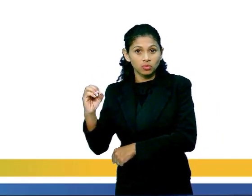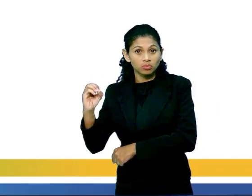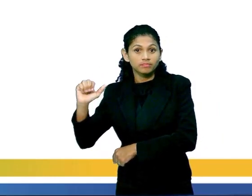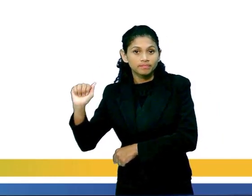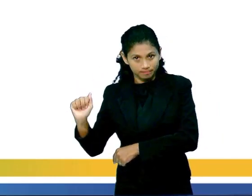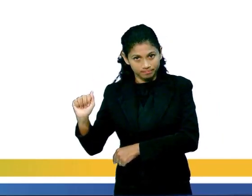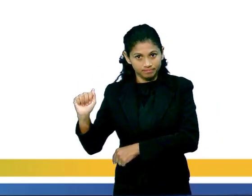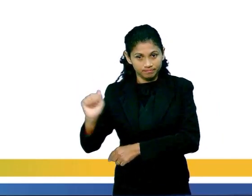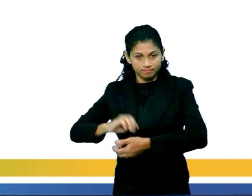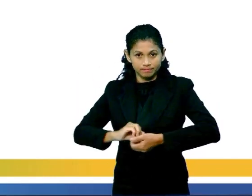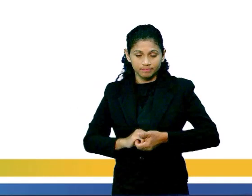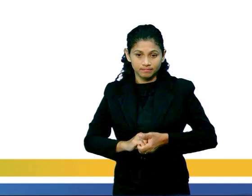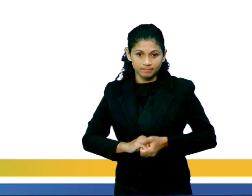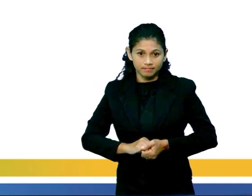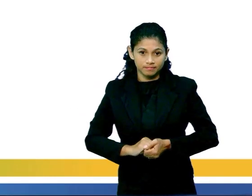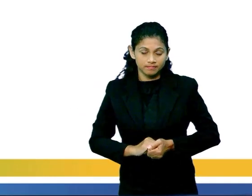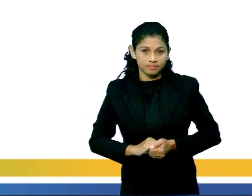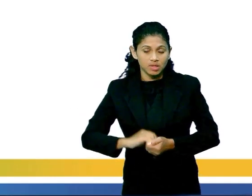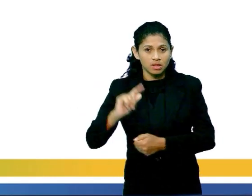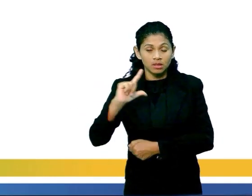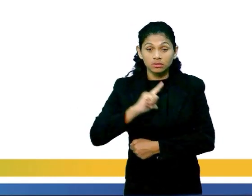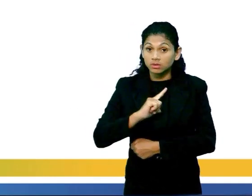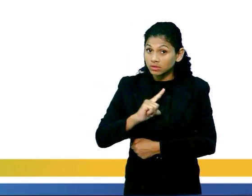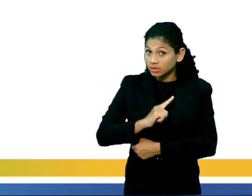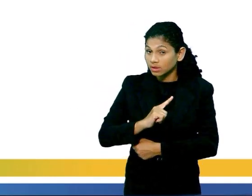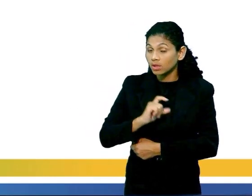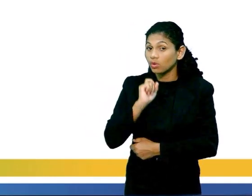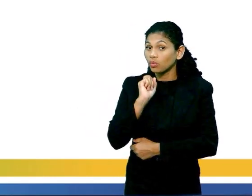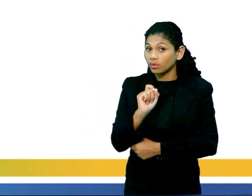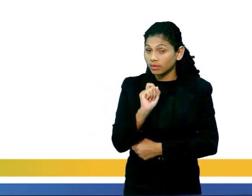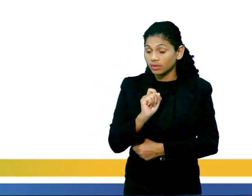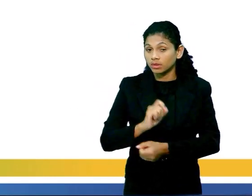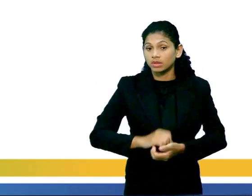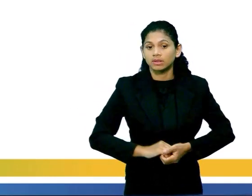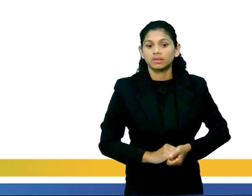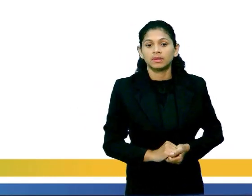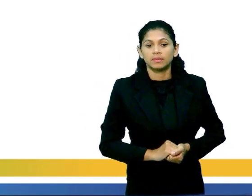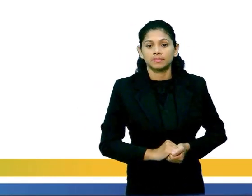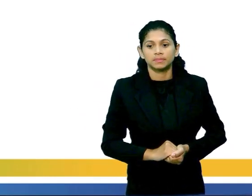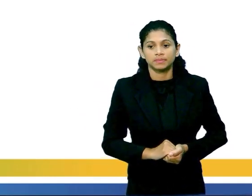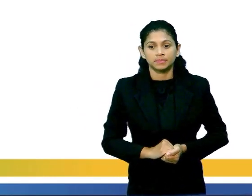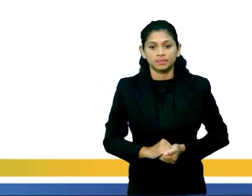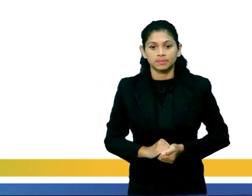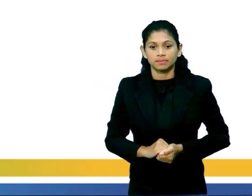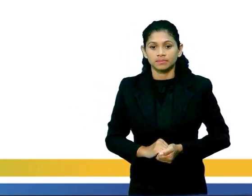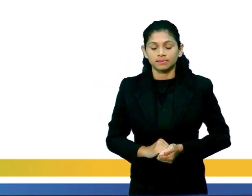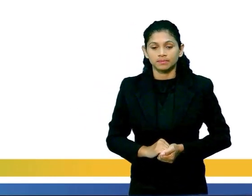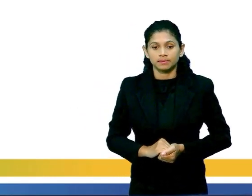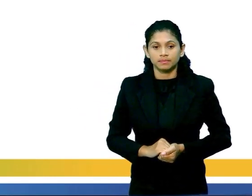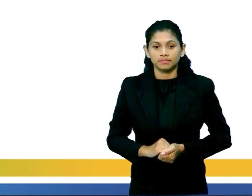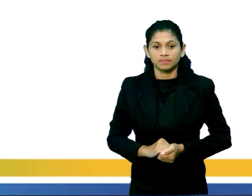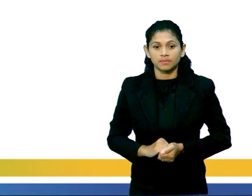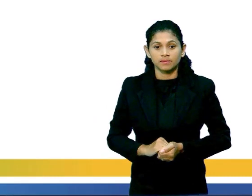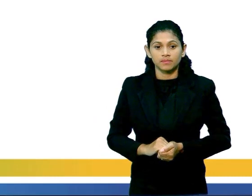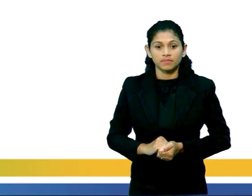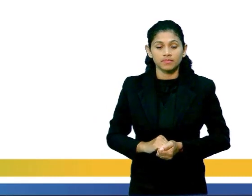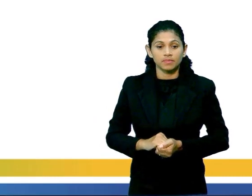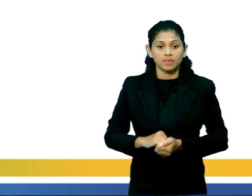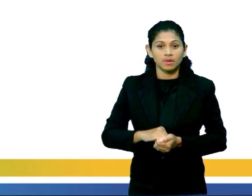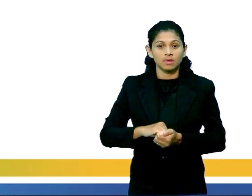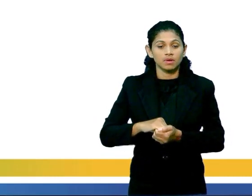11.250A. Nós temos aí, então, fazendo uma subtração, menos